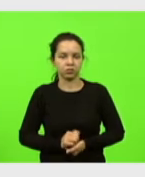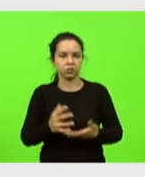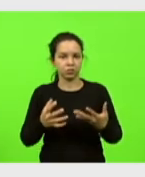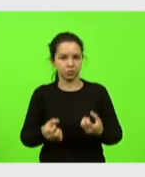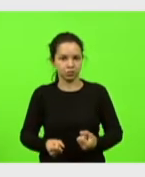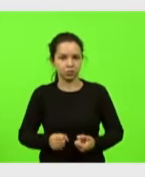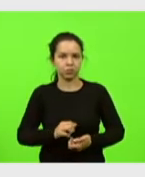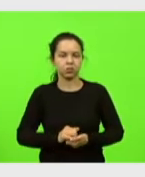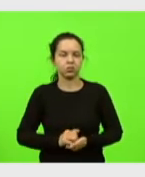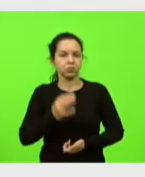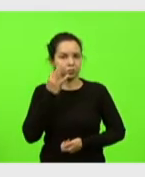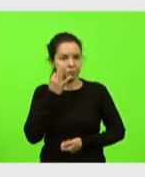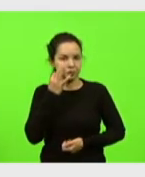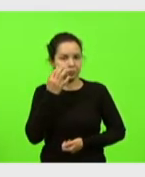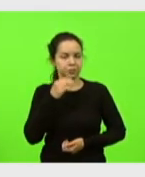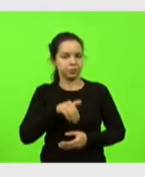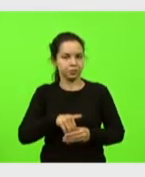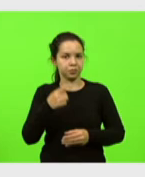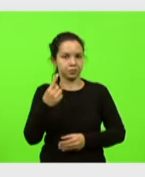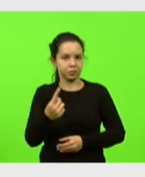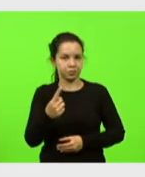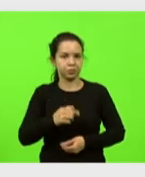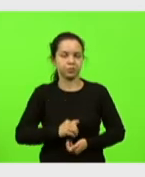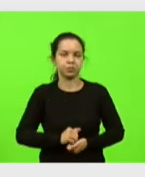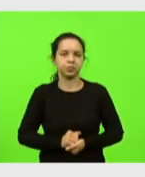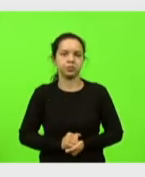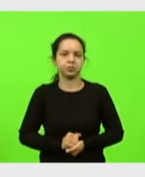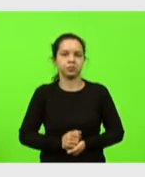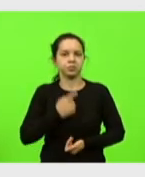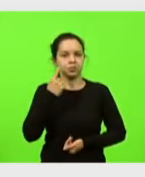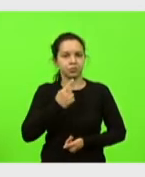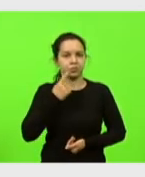Deputado Fernando Krelink vota 1. Como vota o deputado Júlio Garcia?